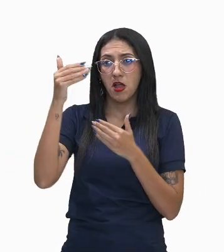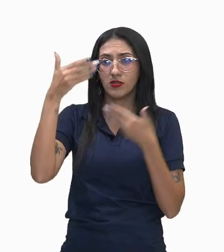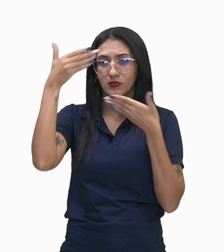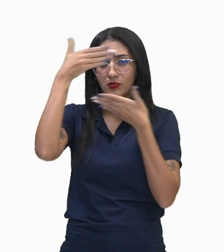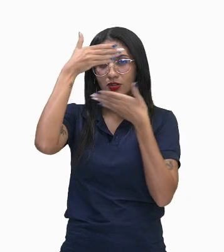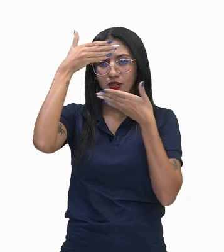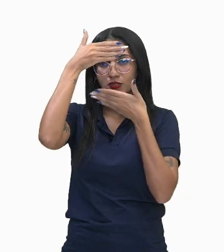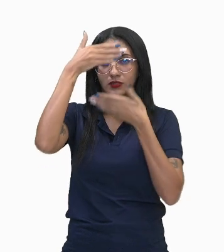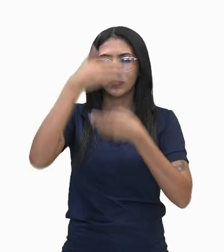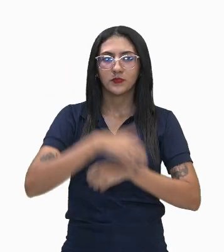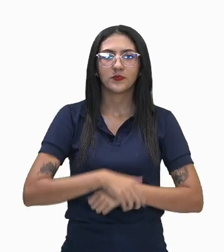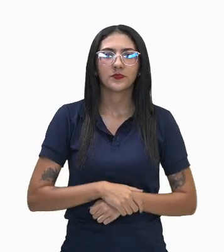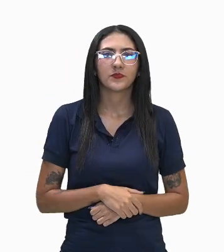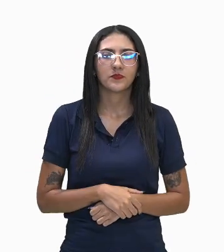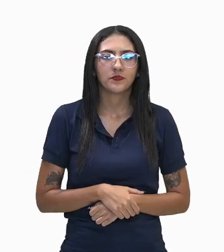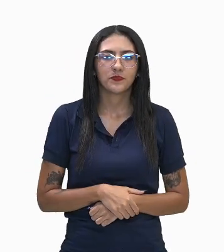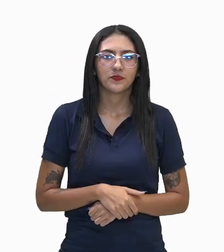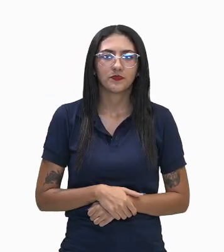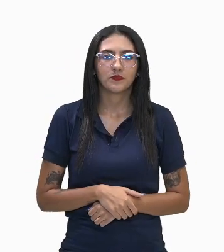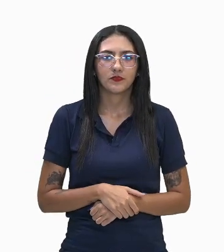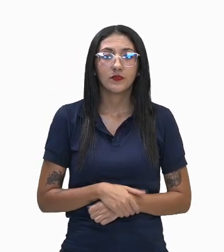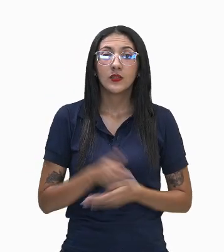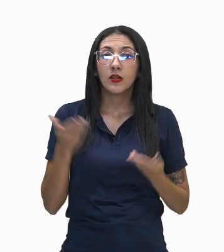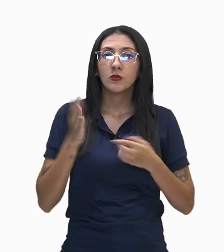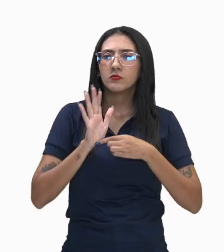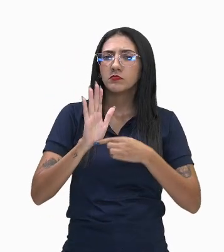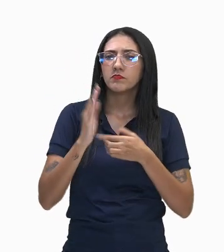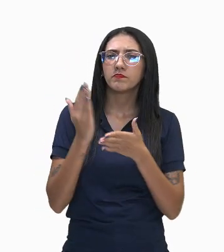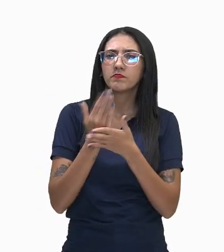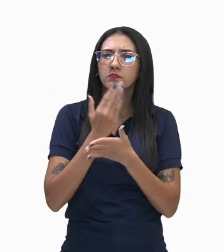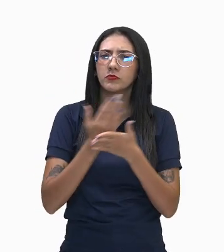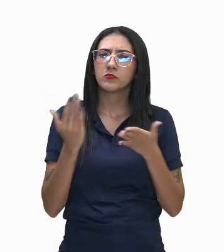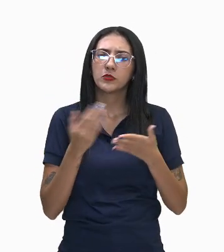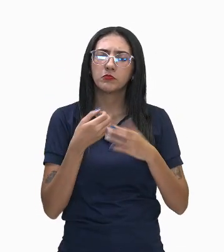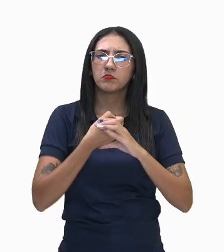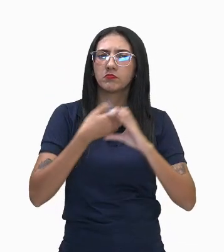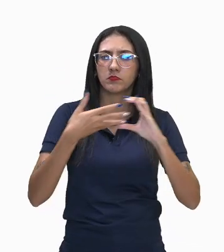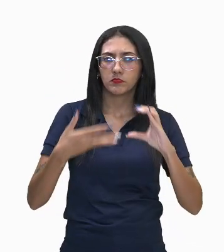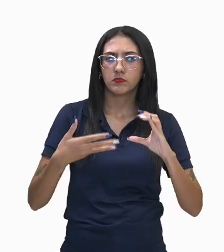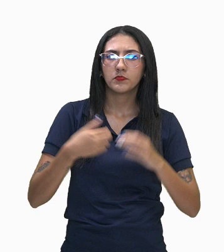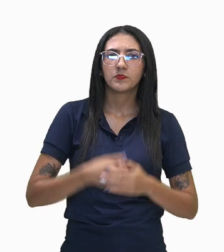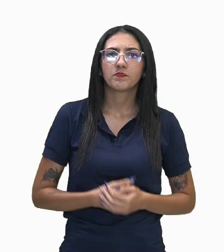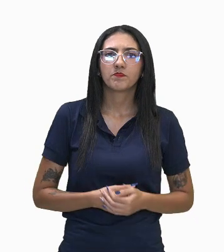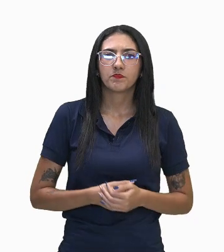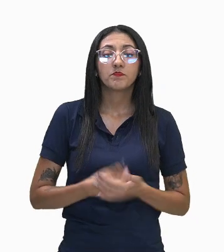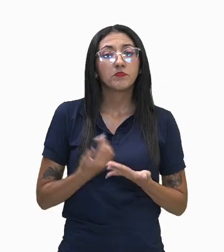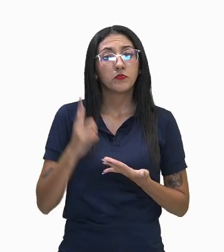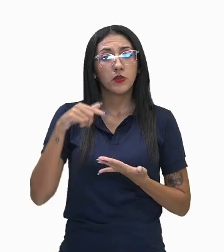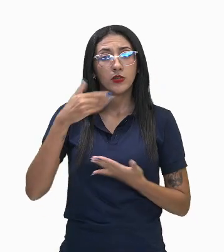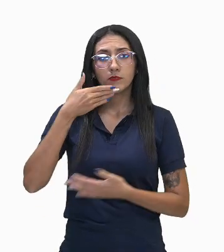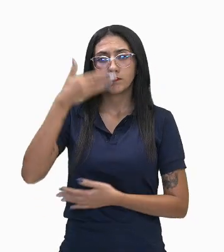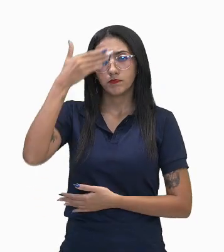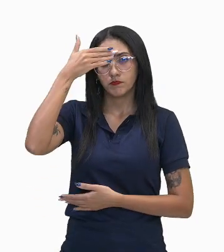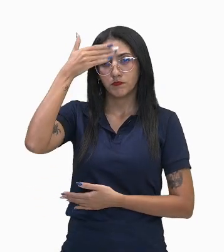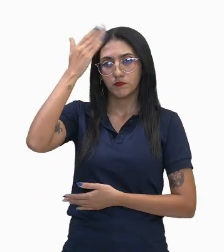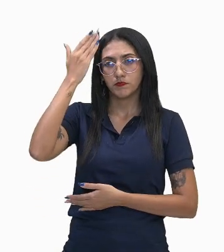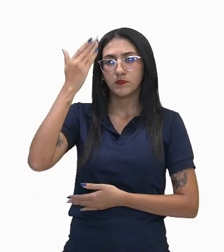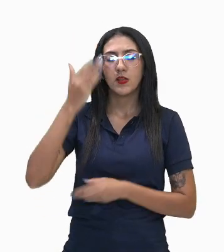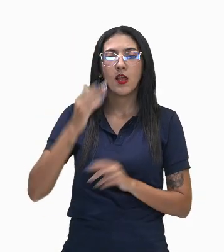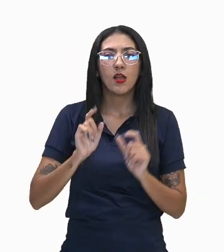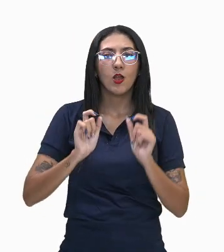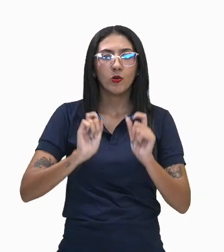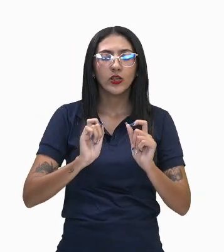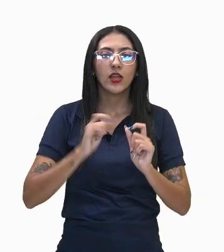eu quero colocar alguns aspectos em relação ao Corão, né? O Corão, para o islamismo, é a própria